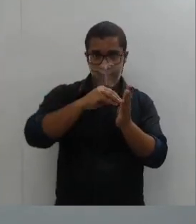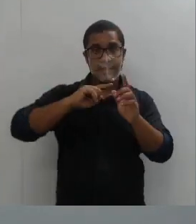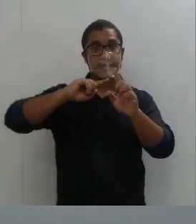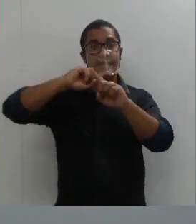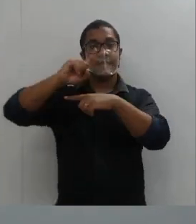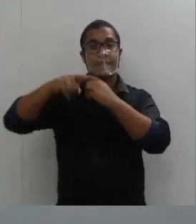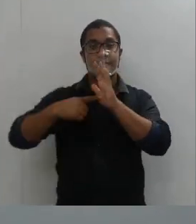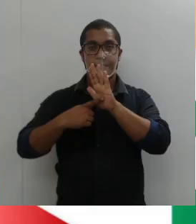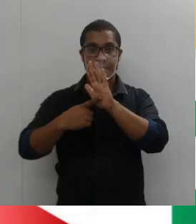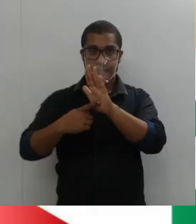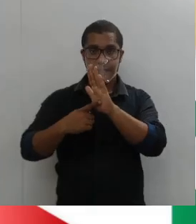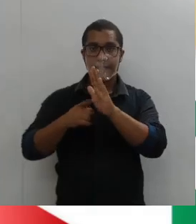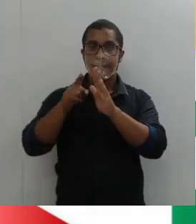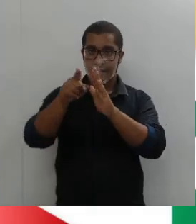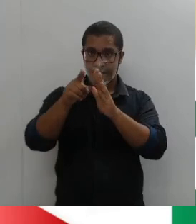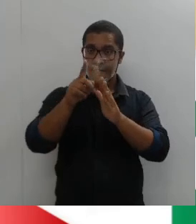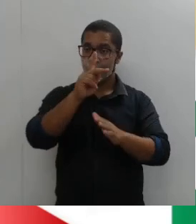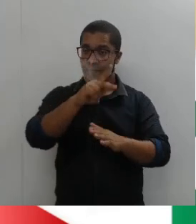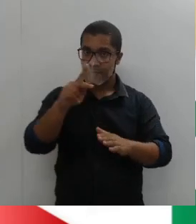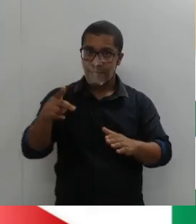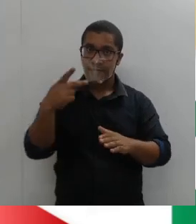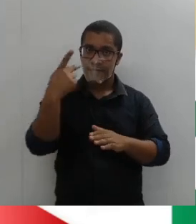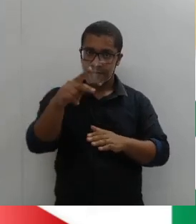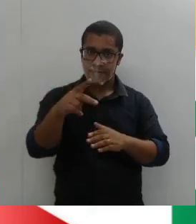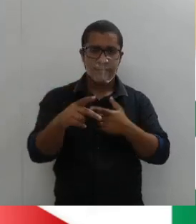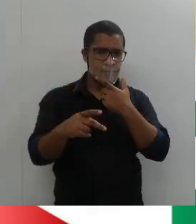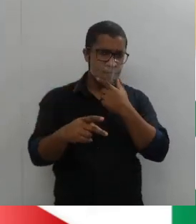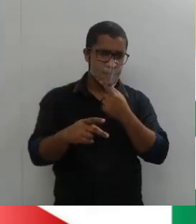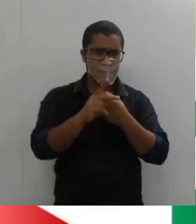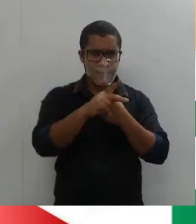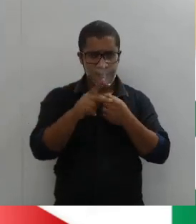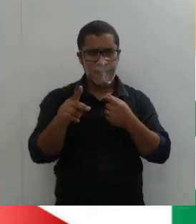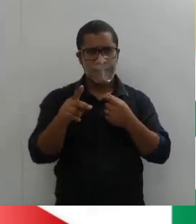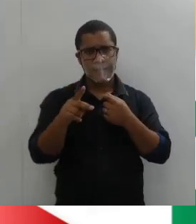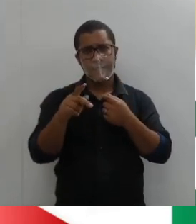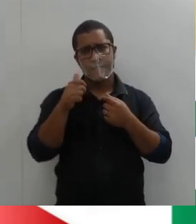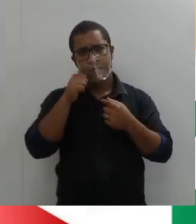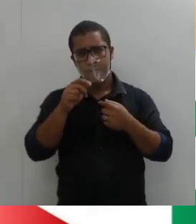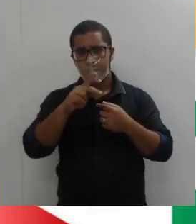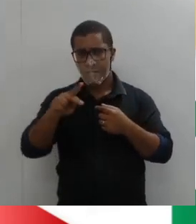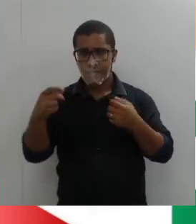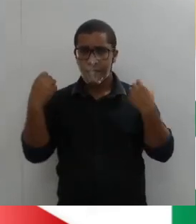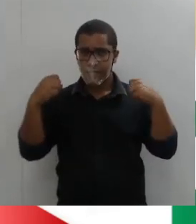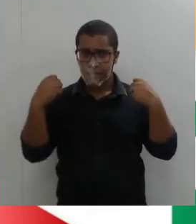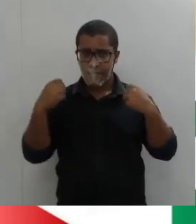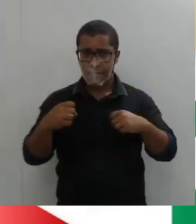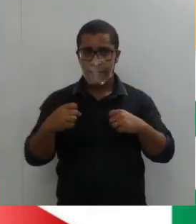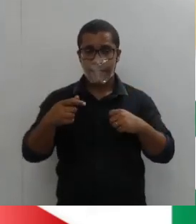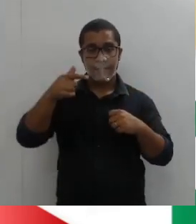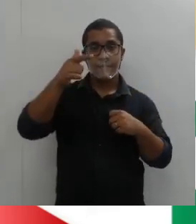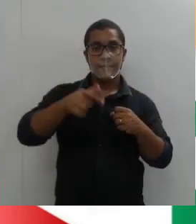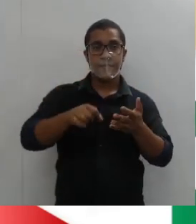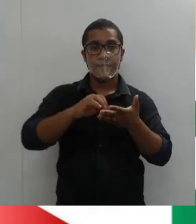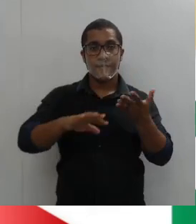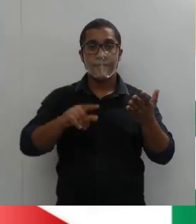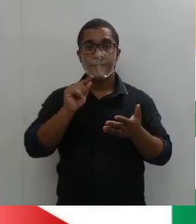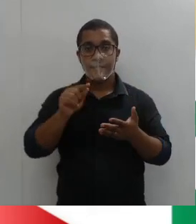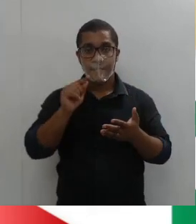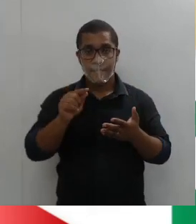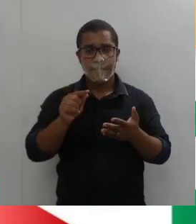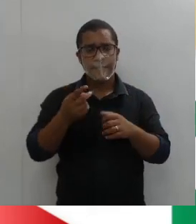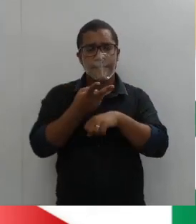você vai apresentar isso para o seu professor ou sua professora de educação física. A outra atividade que a gente está sugerindo para vocês